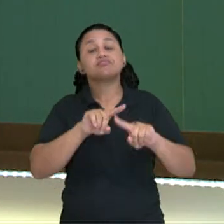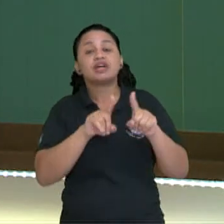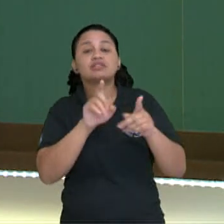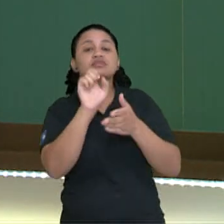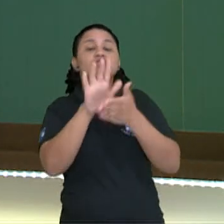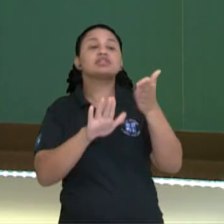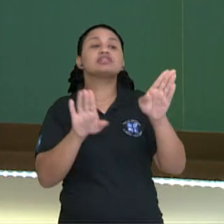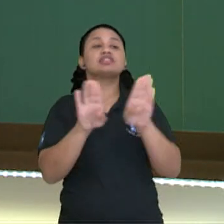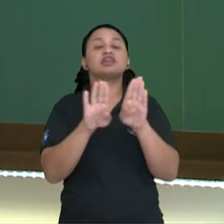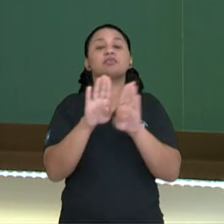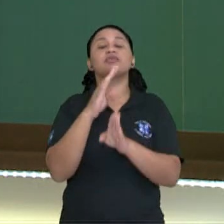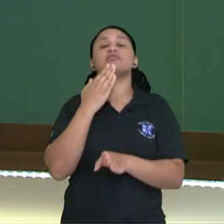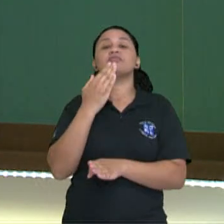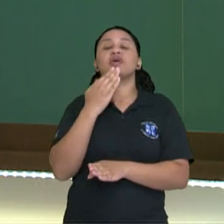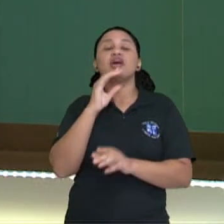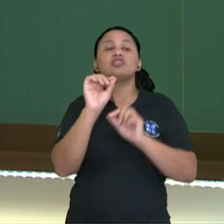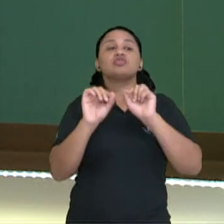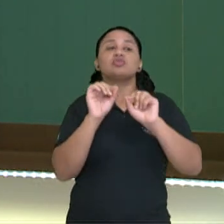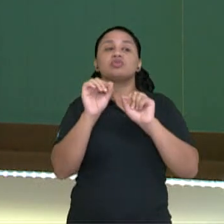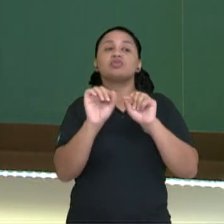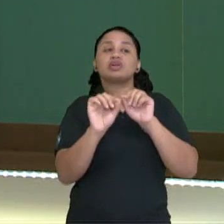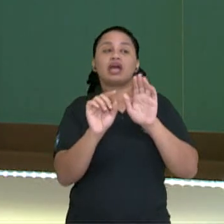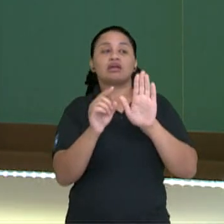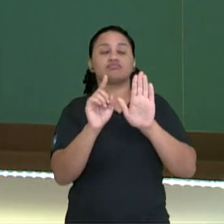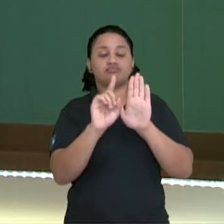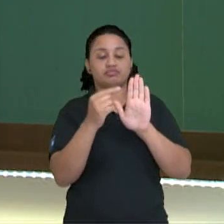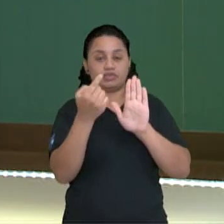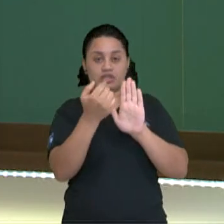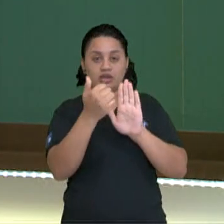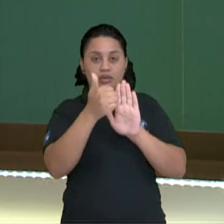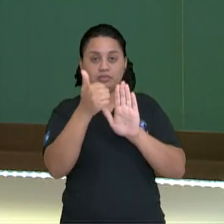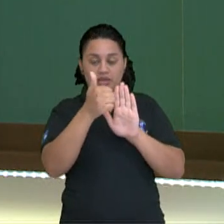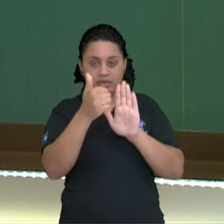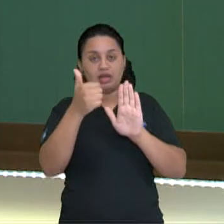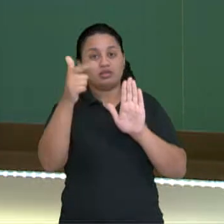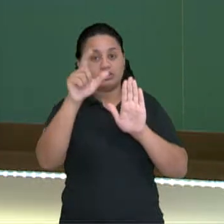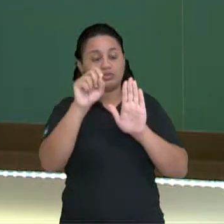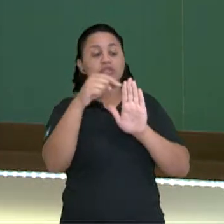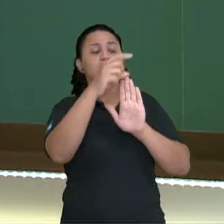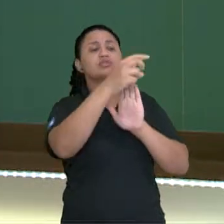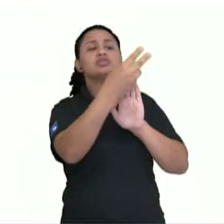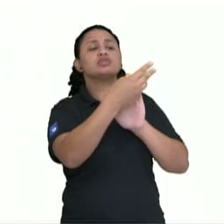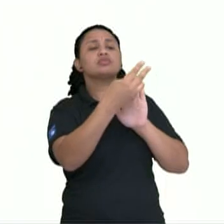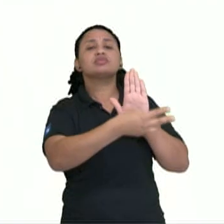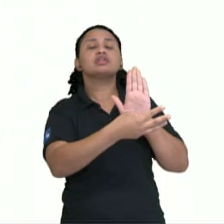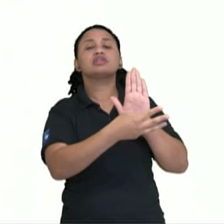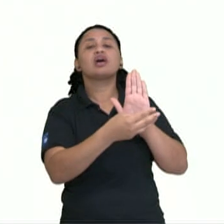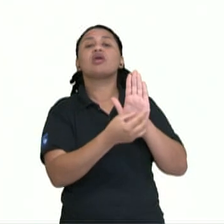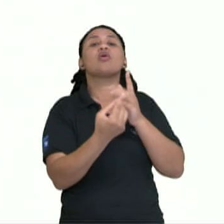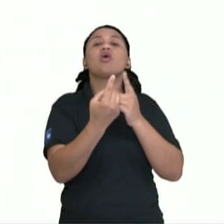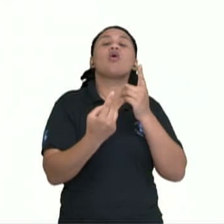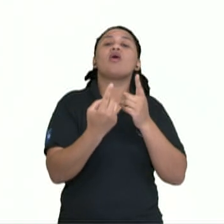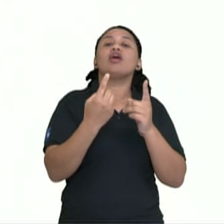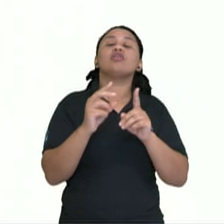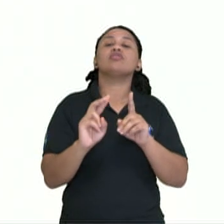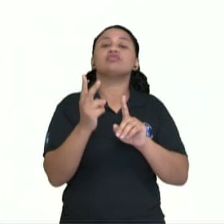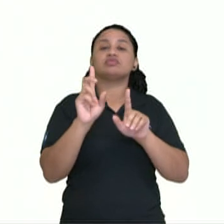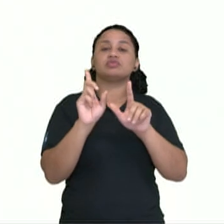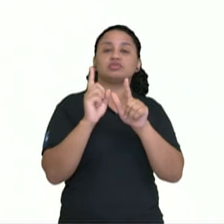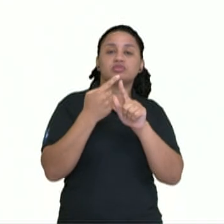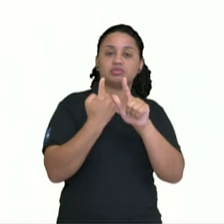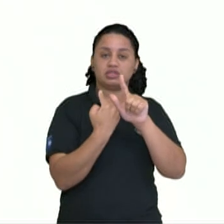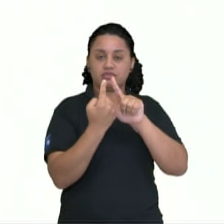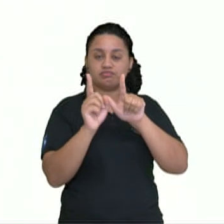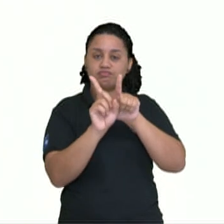que a gente dê também os ângulos correspondentes no segundo e no terceiro quadrante. Então, para isso, nós vamos usar as fórmulas de